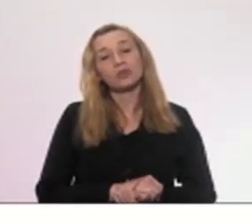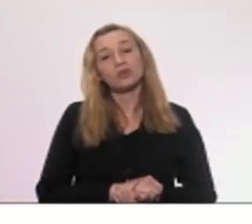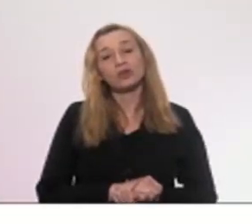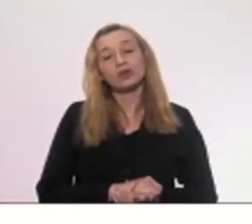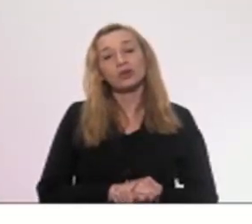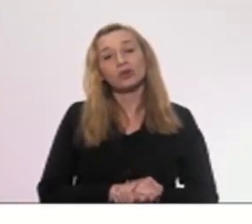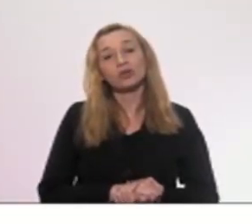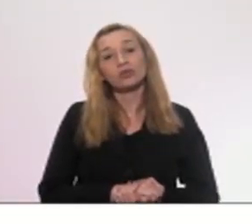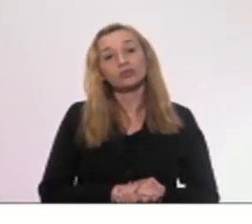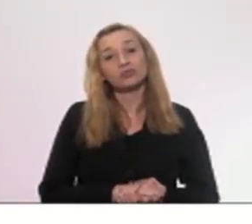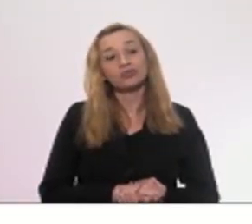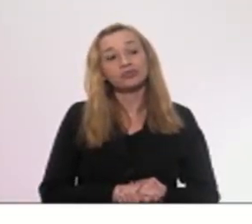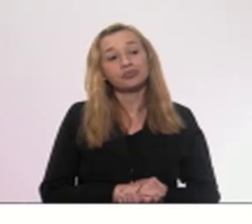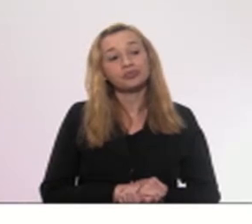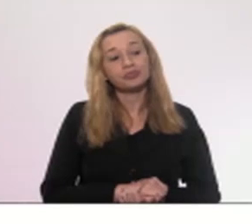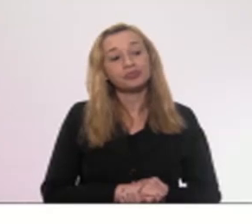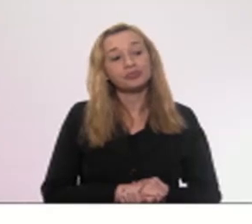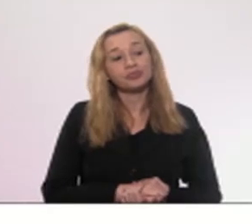confrontar